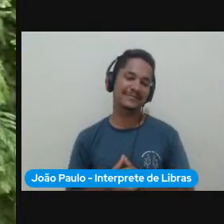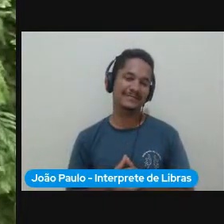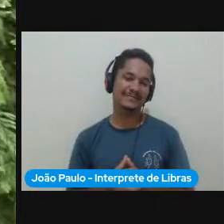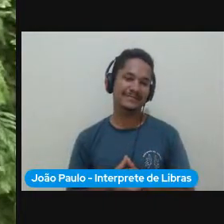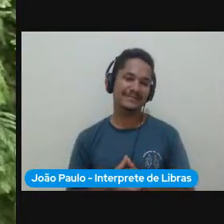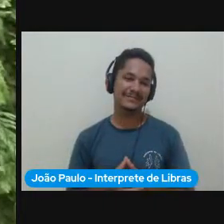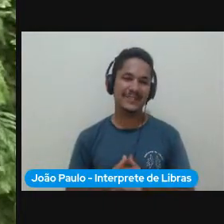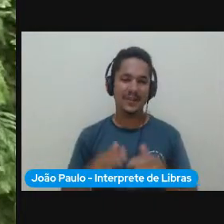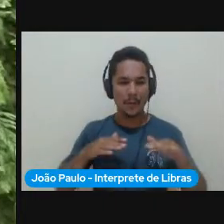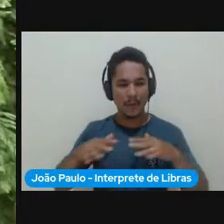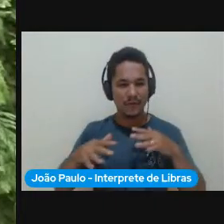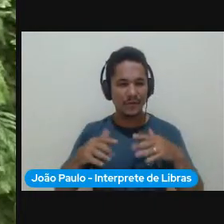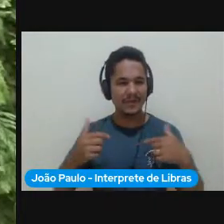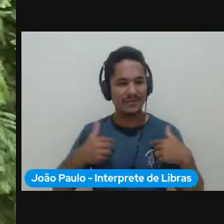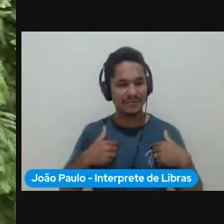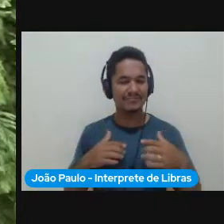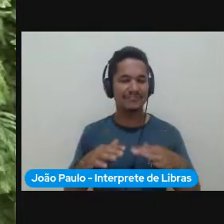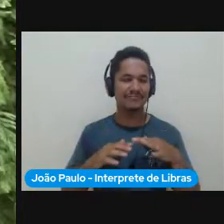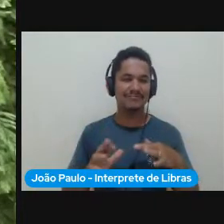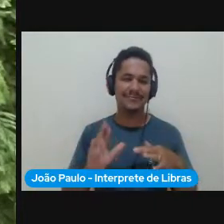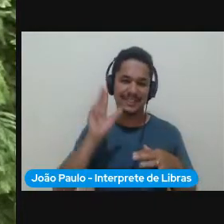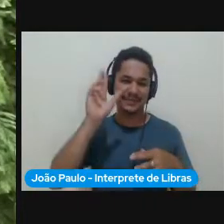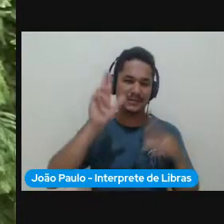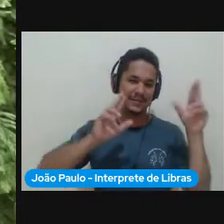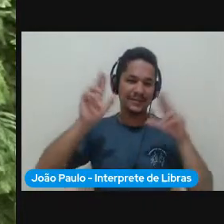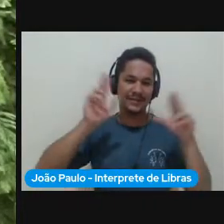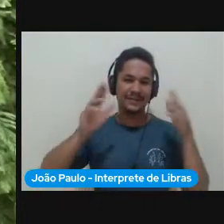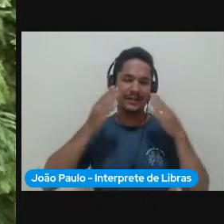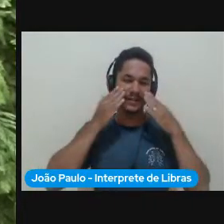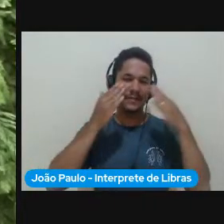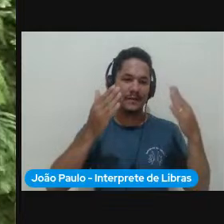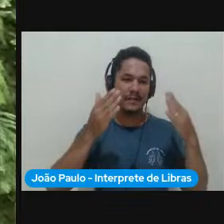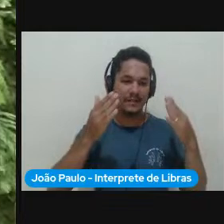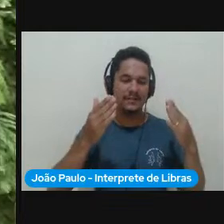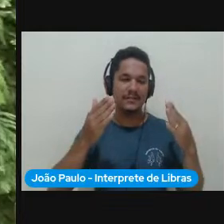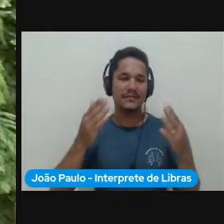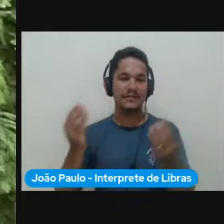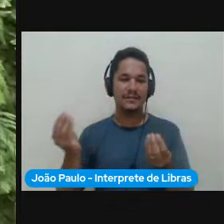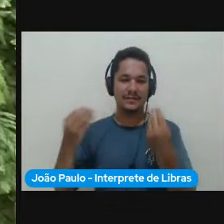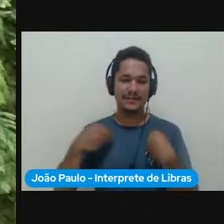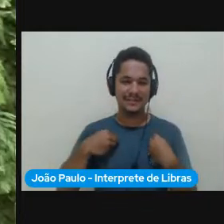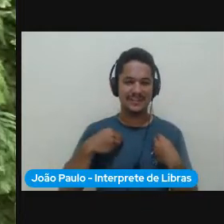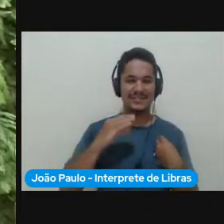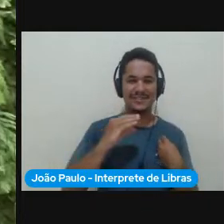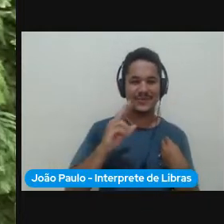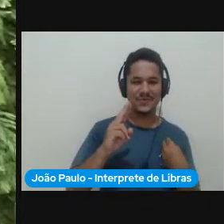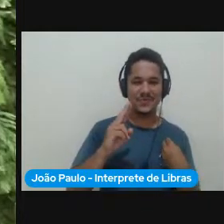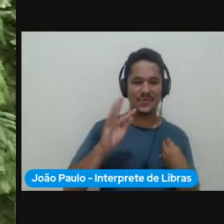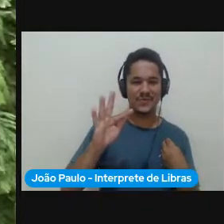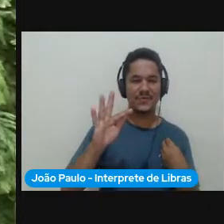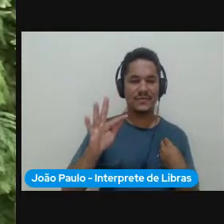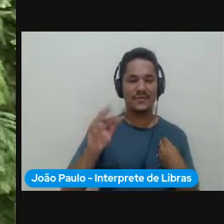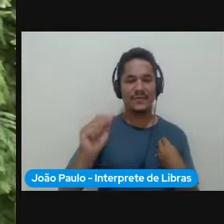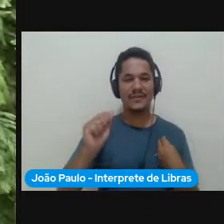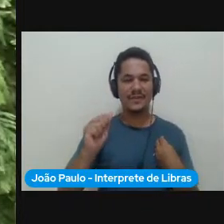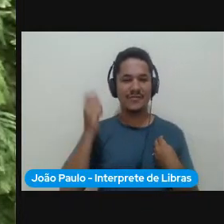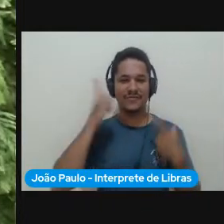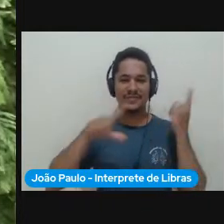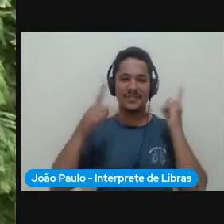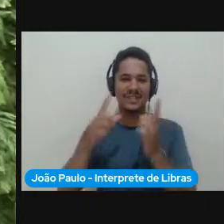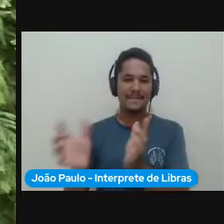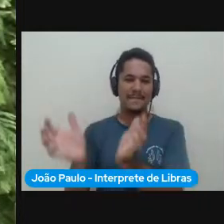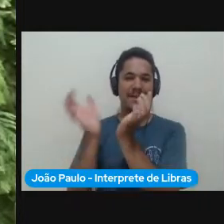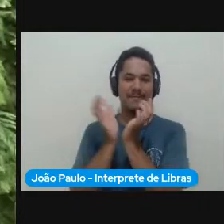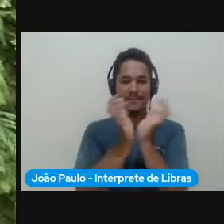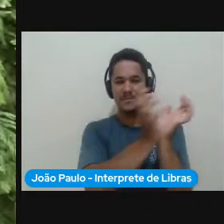fiz aqui, quanto responsável por essas frentes entregue aí pela CUFA, eu fui ganhando várias premiações.